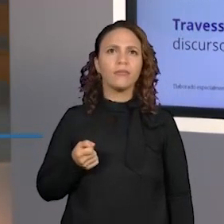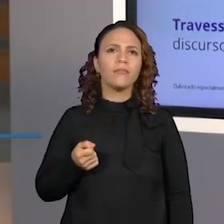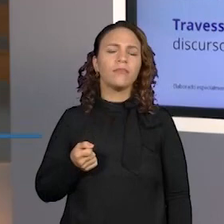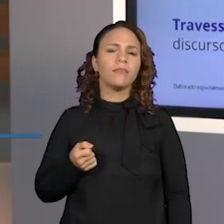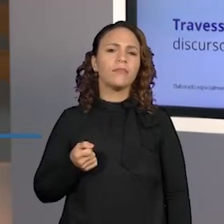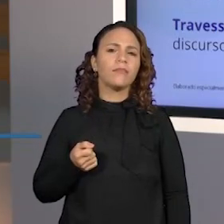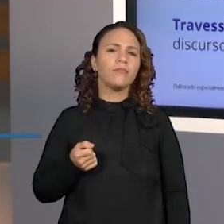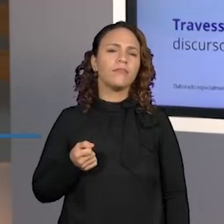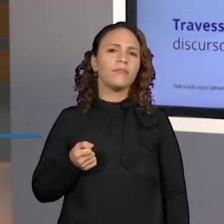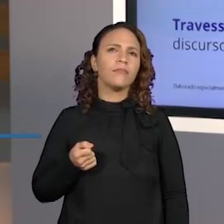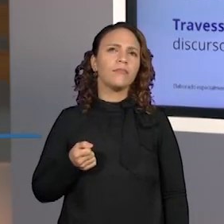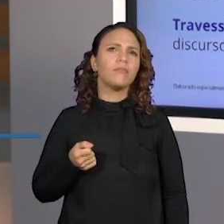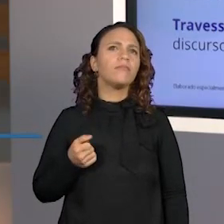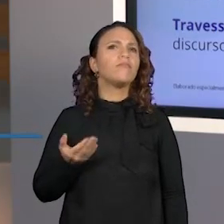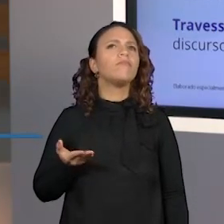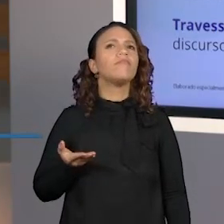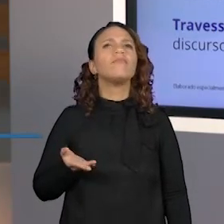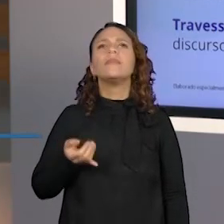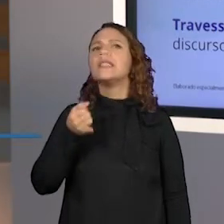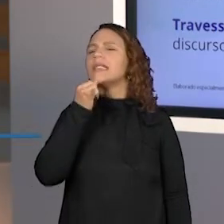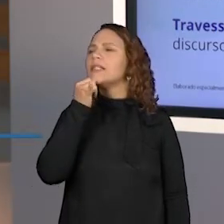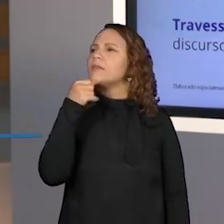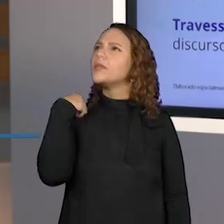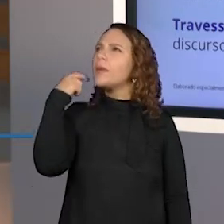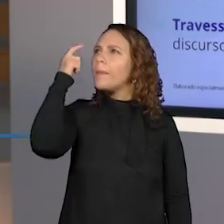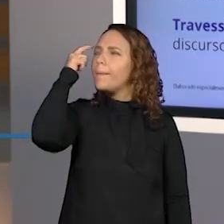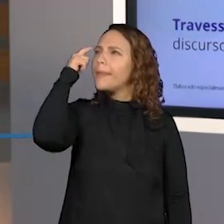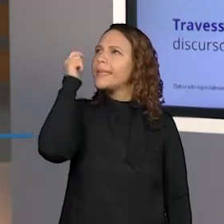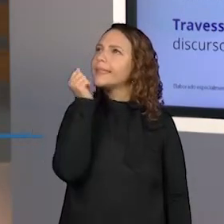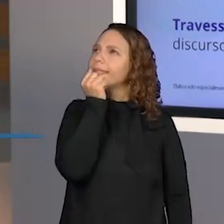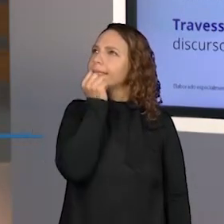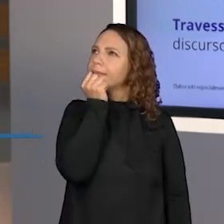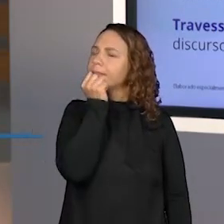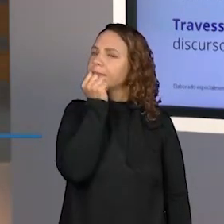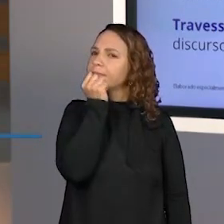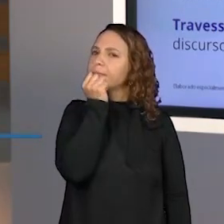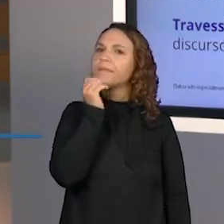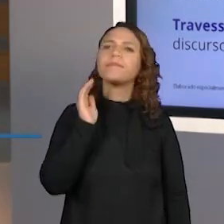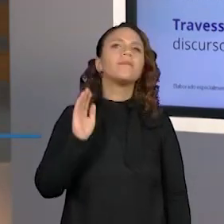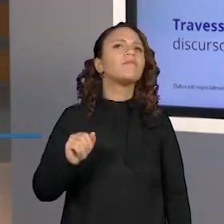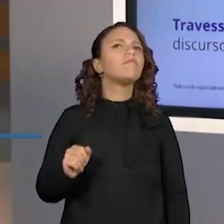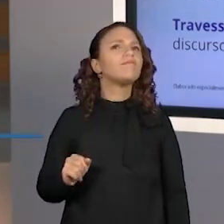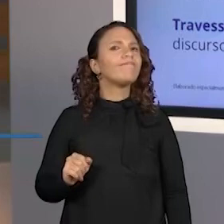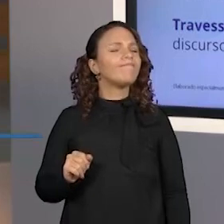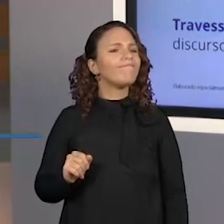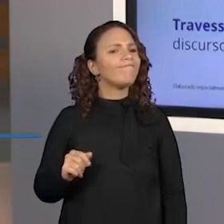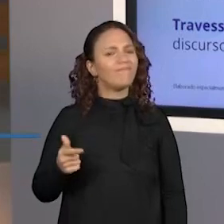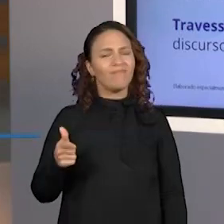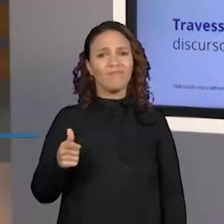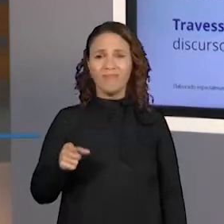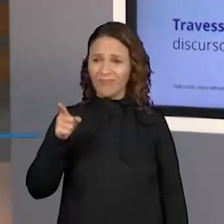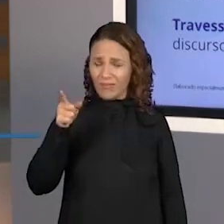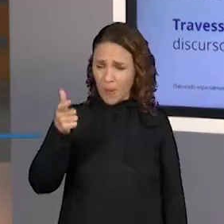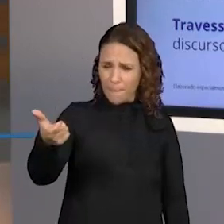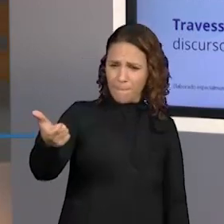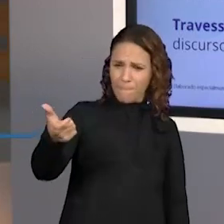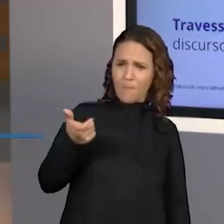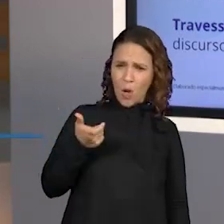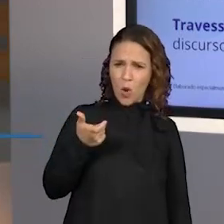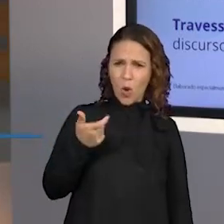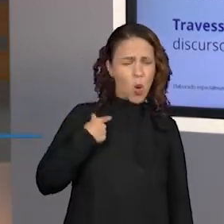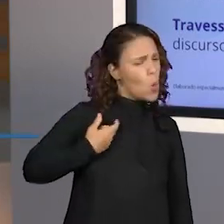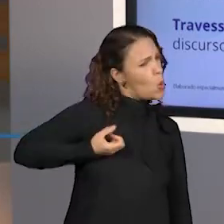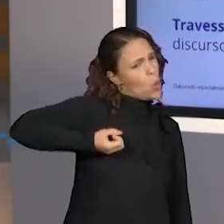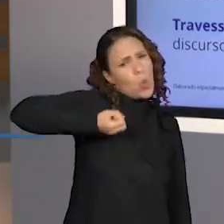Então, vou pensar sempre assim, pessoal. Eu não gostei do que foi dito. Ponto